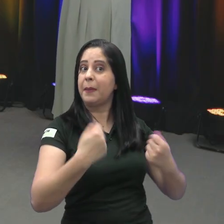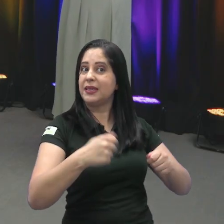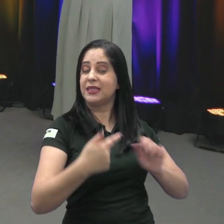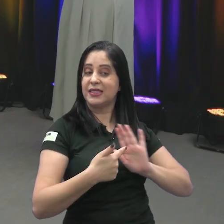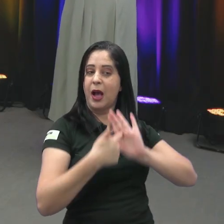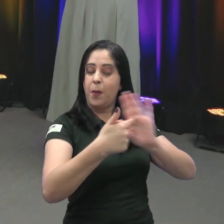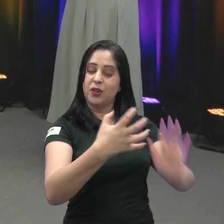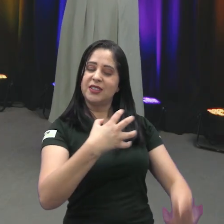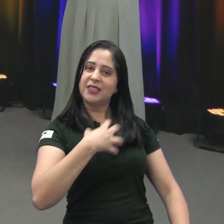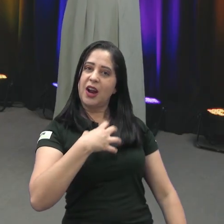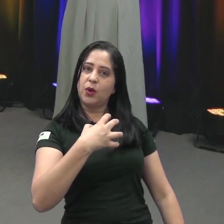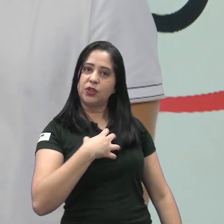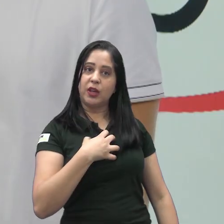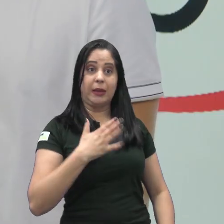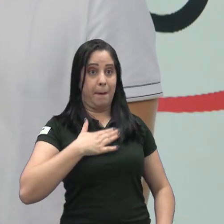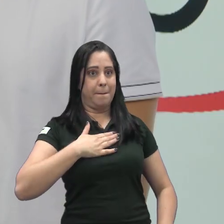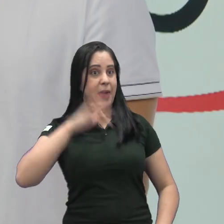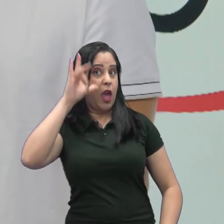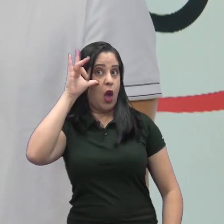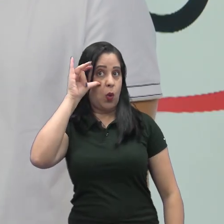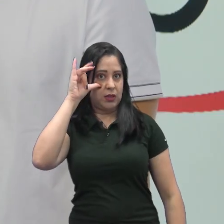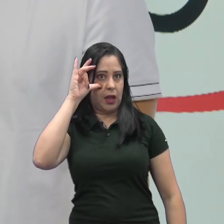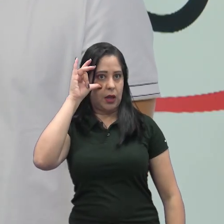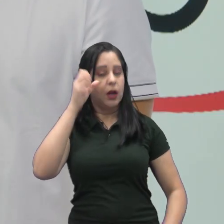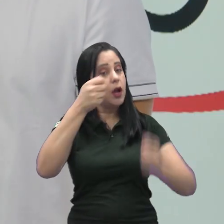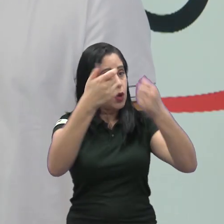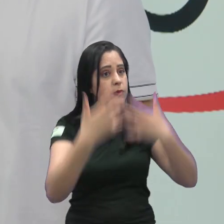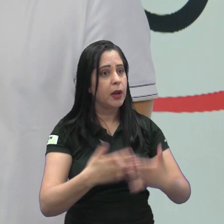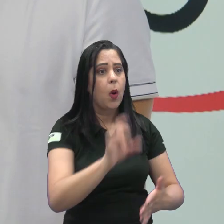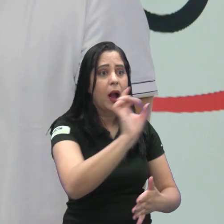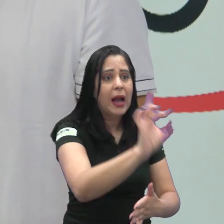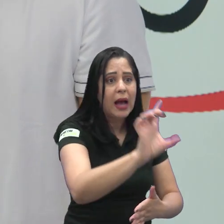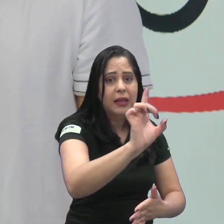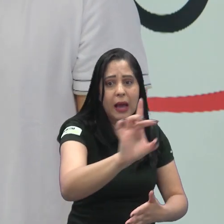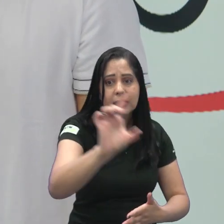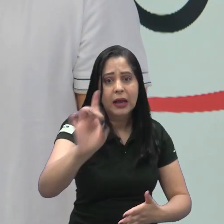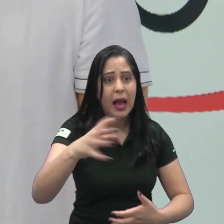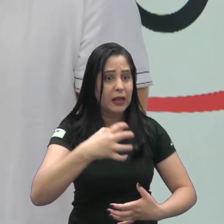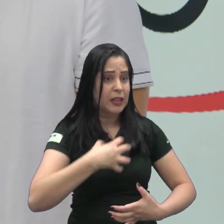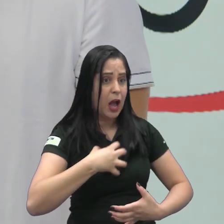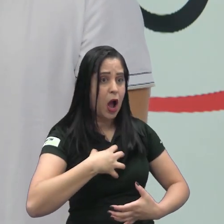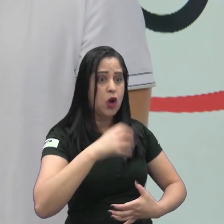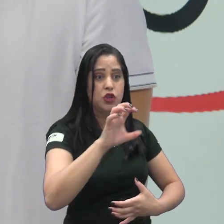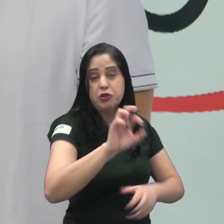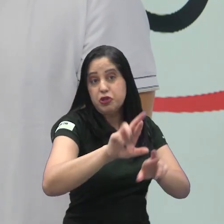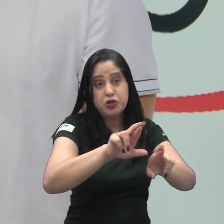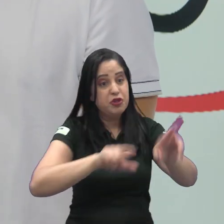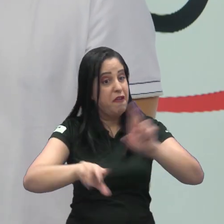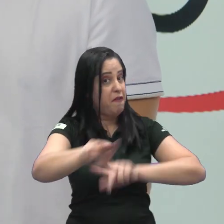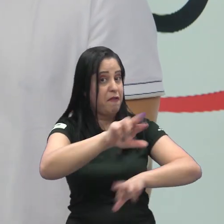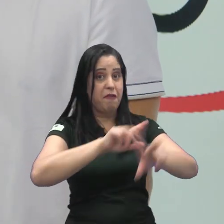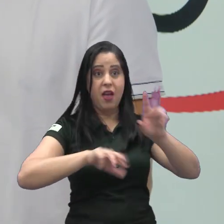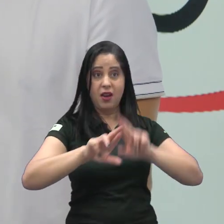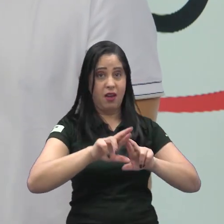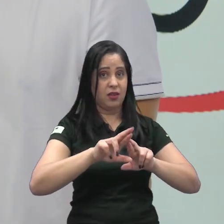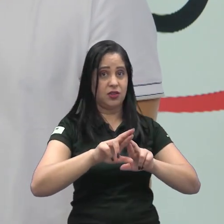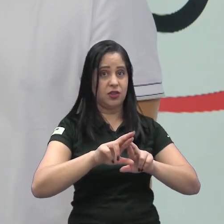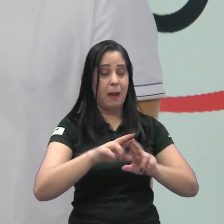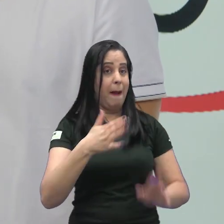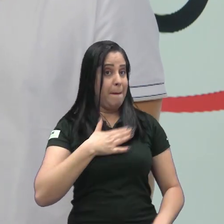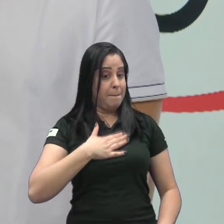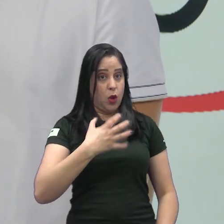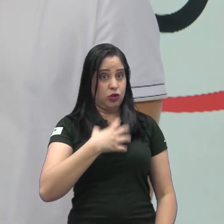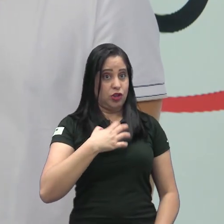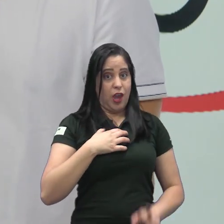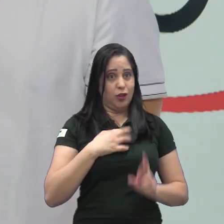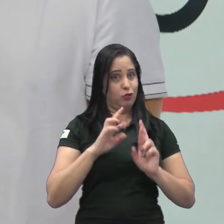o meu Instagram eu levo isso. Cada um tem o seu jeito de ser. E as pessoas gostam, porque o Luiz, ele fala do jeito dele, com o público dele. Eu também falo.